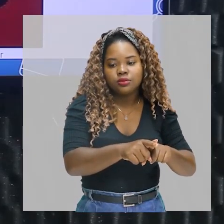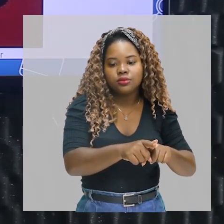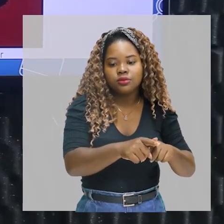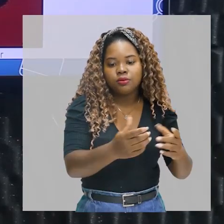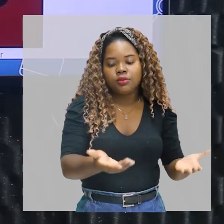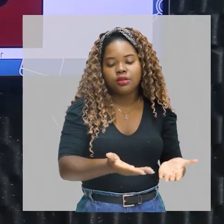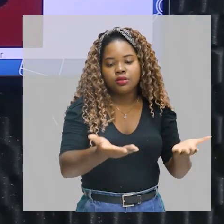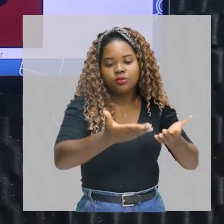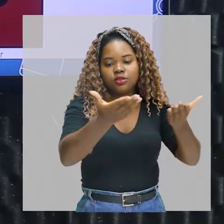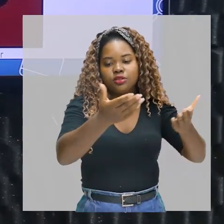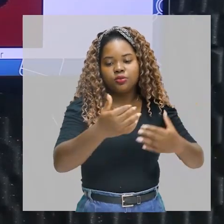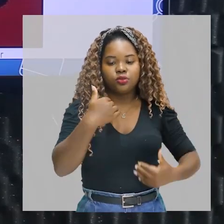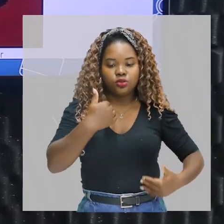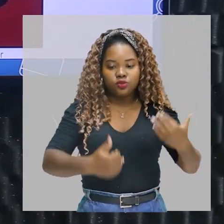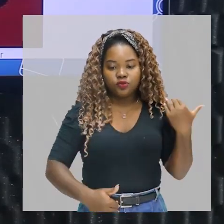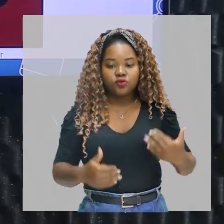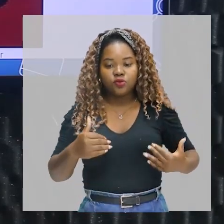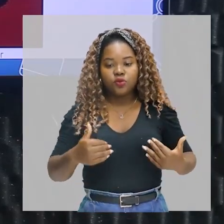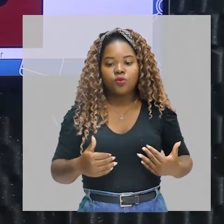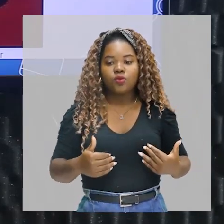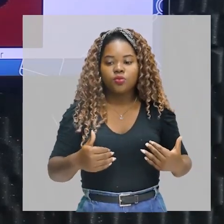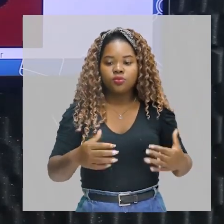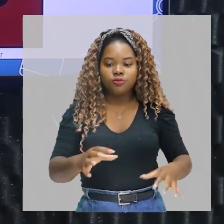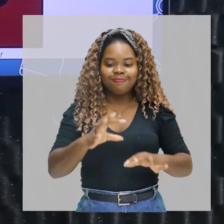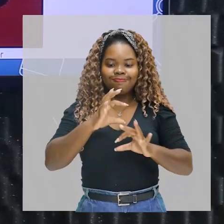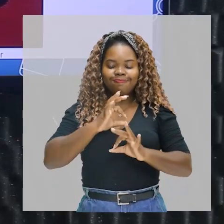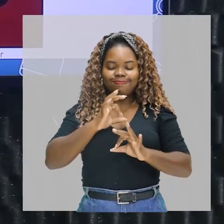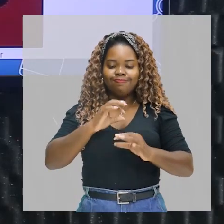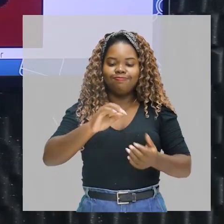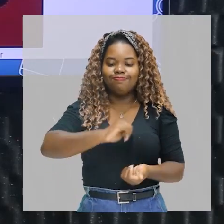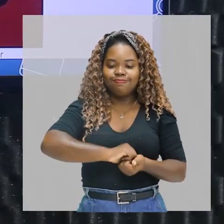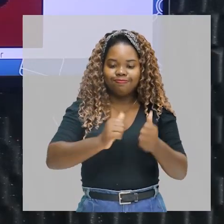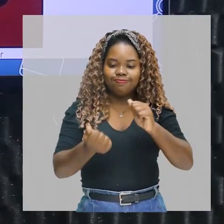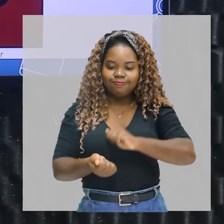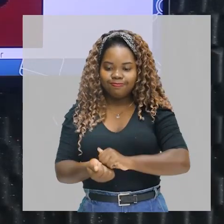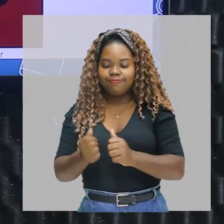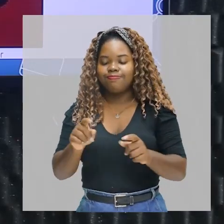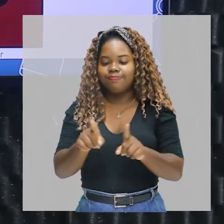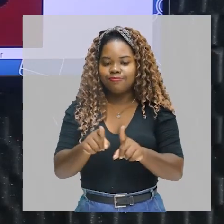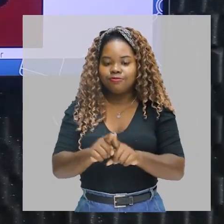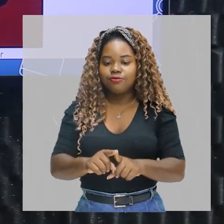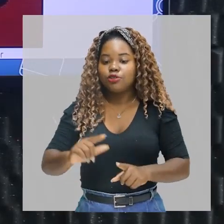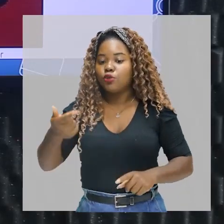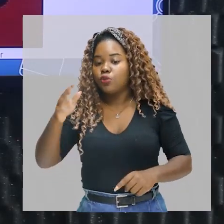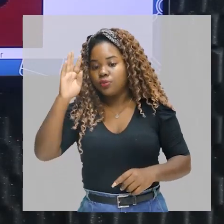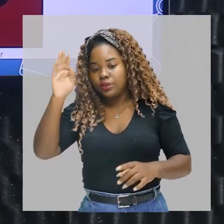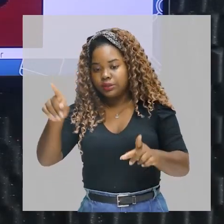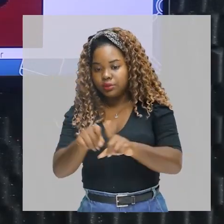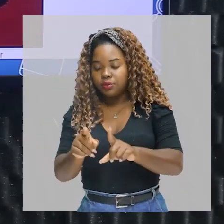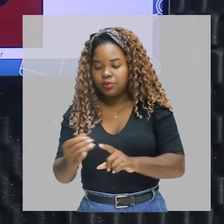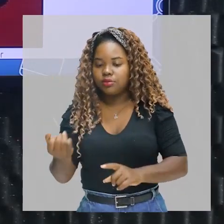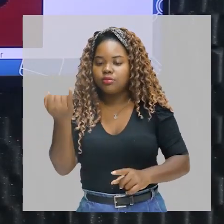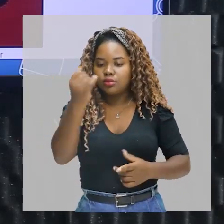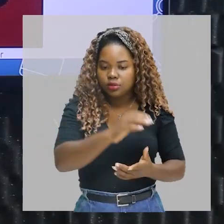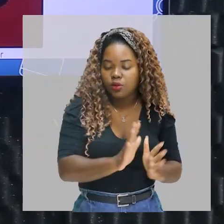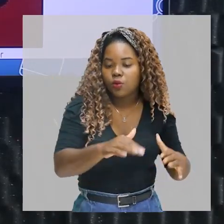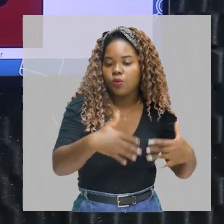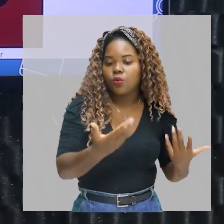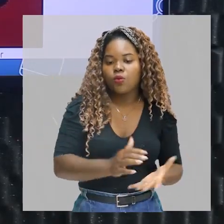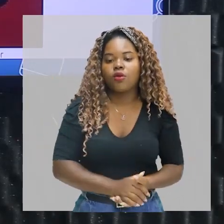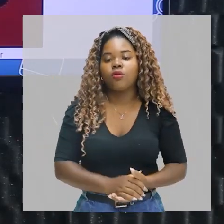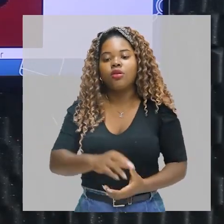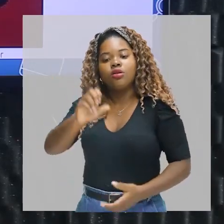quê? Progressivamente se adaptar. Aqui eu já posso até falar de um outro princípio, que seria qual? O princípio